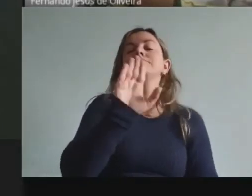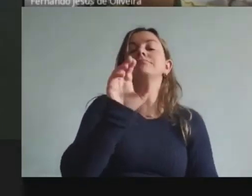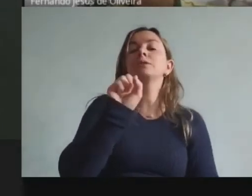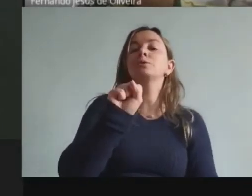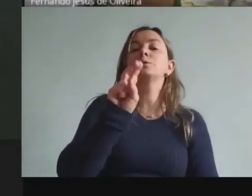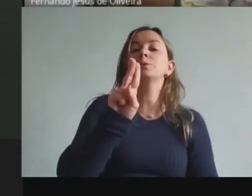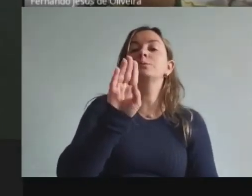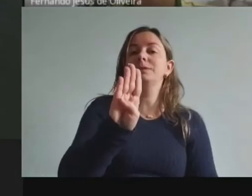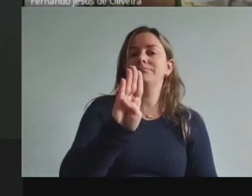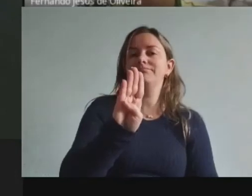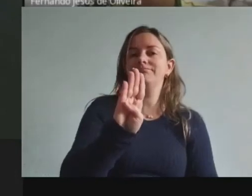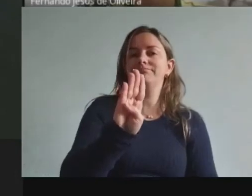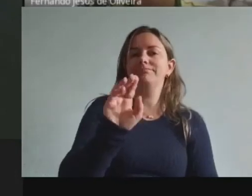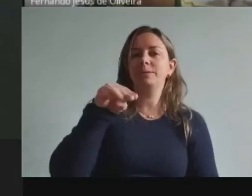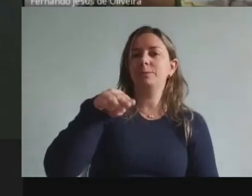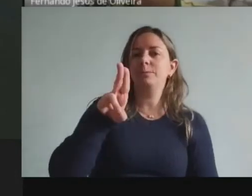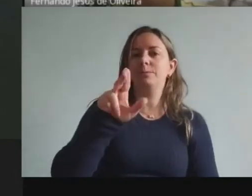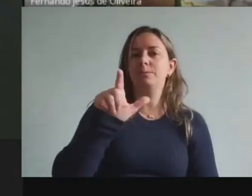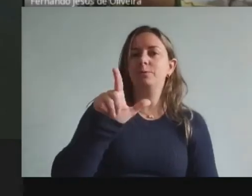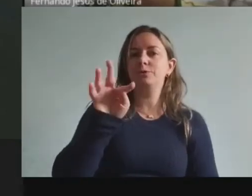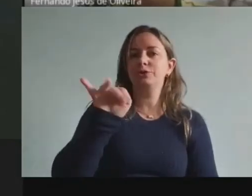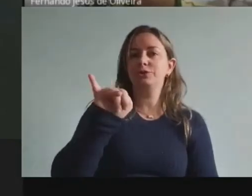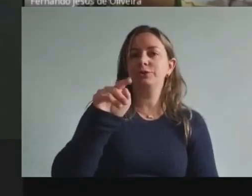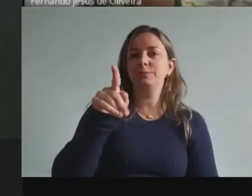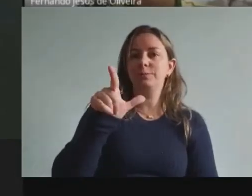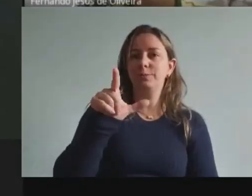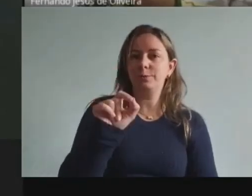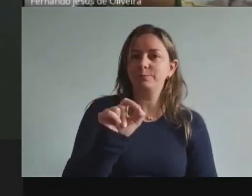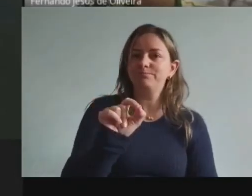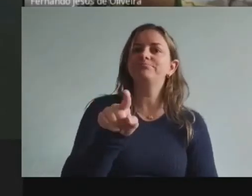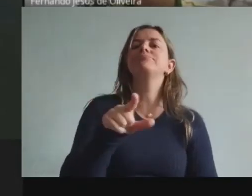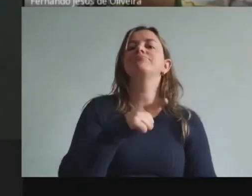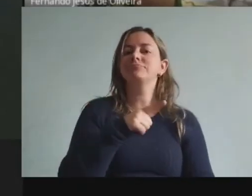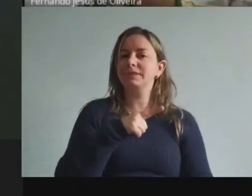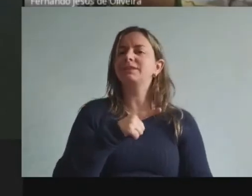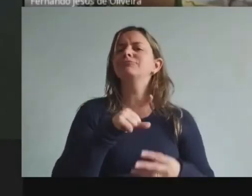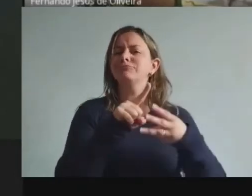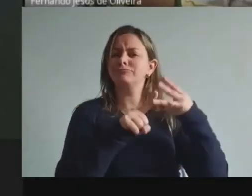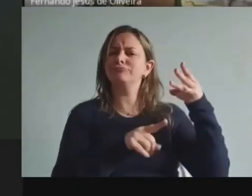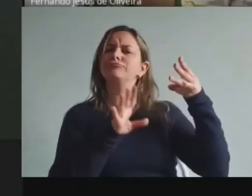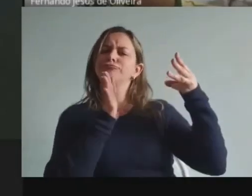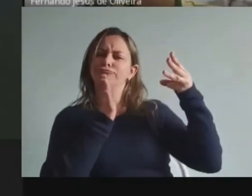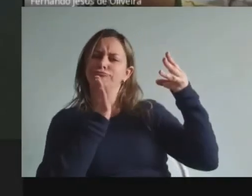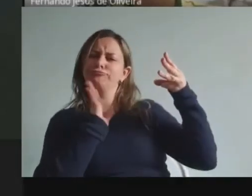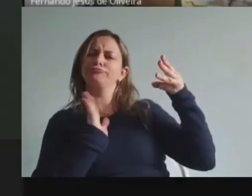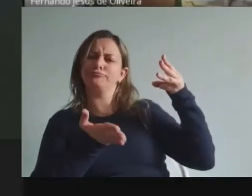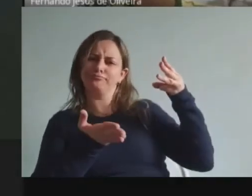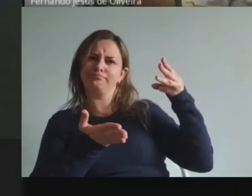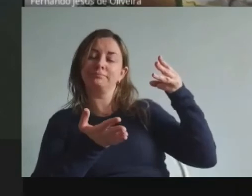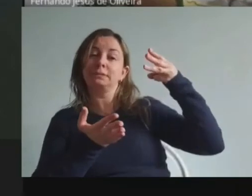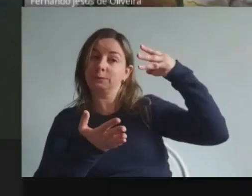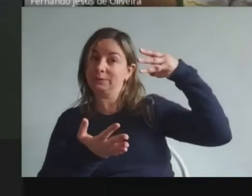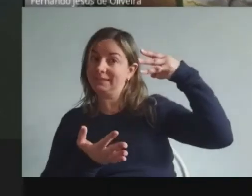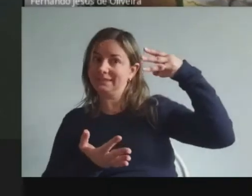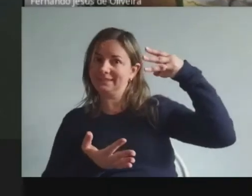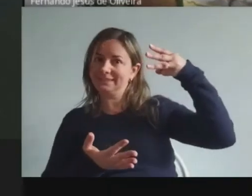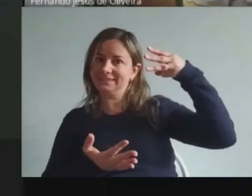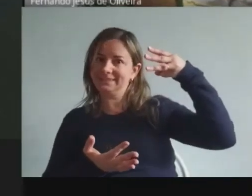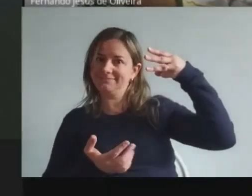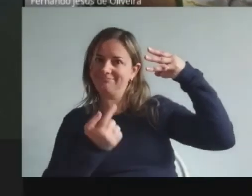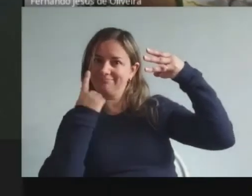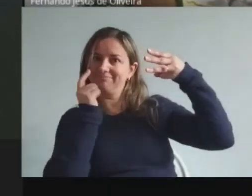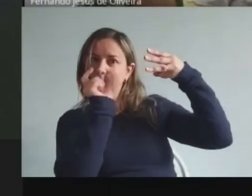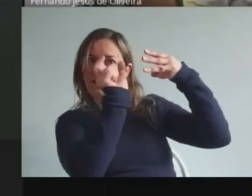são os submúltiplos? Vamos lá. Submúltiplos, a gente tem 3 que vocês conhecem bastante. O deci,